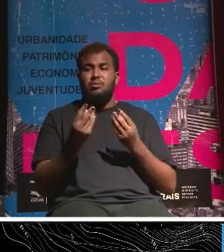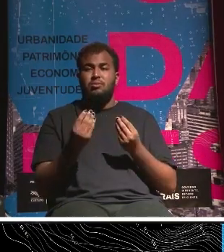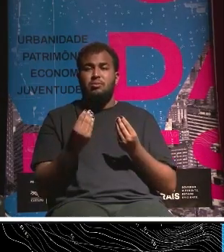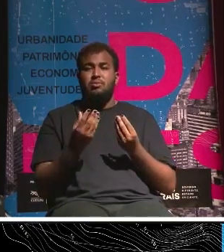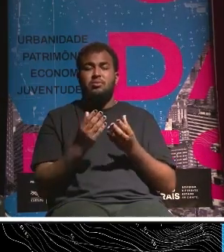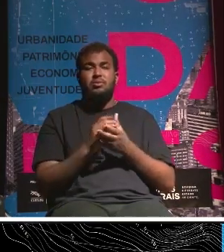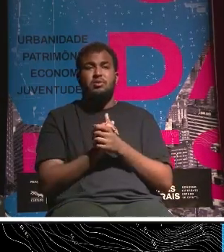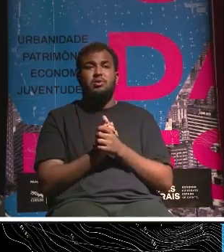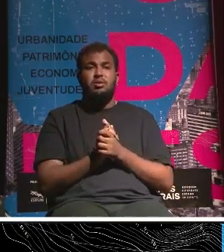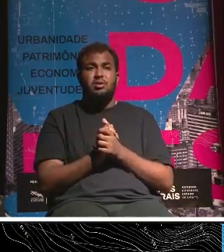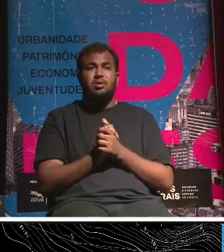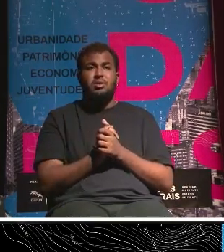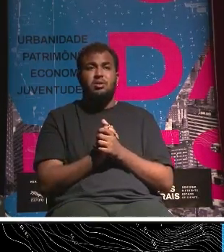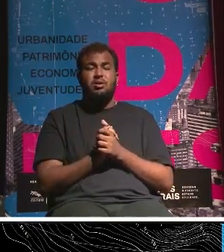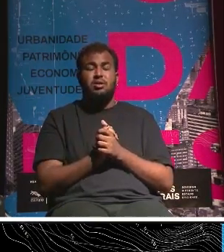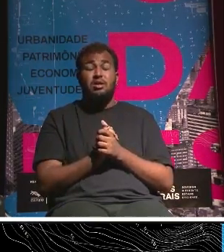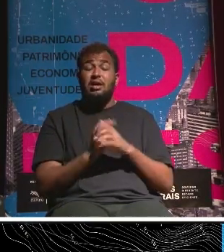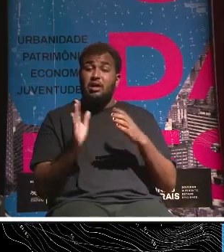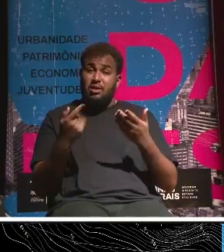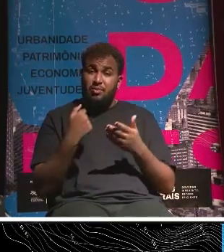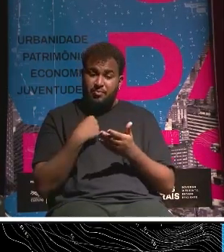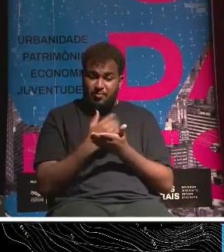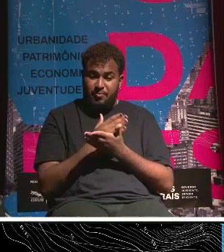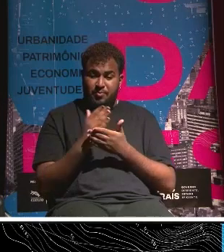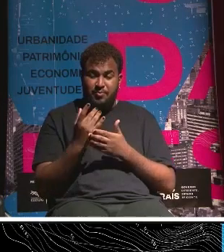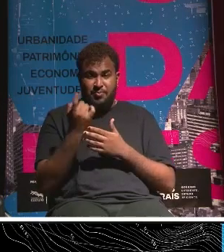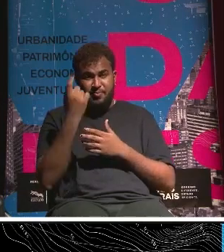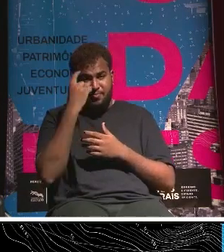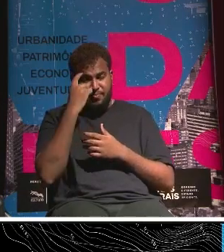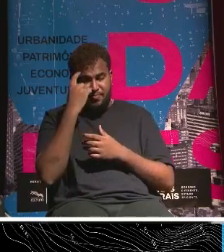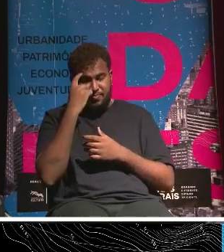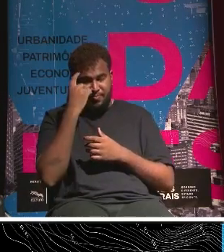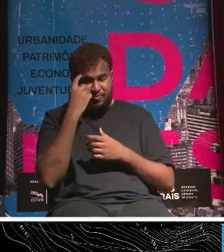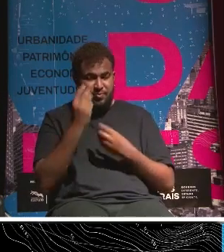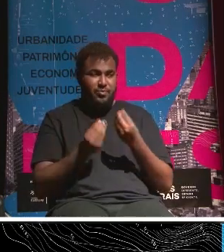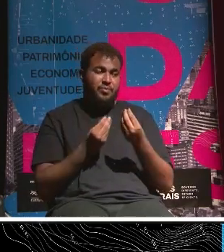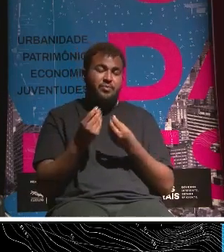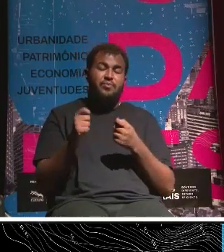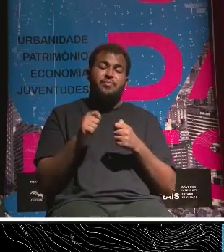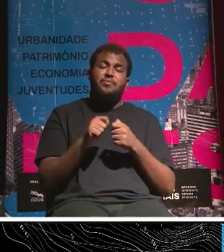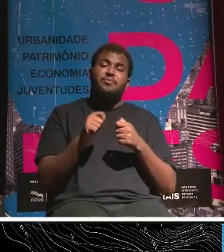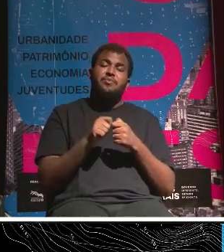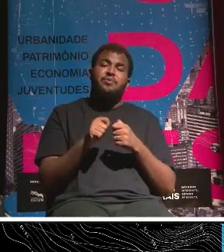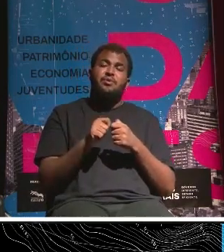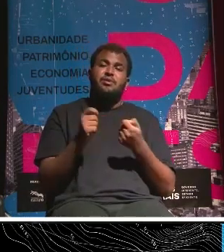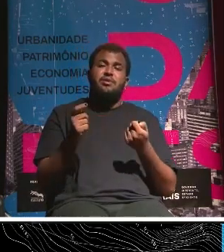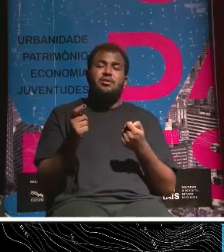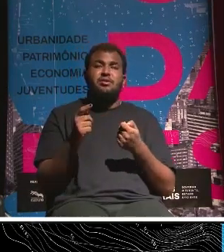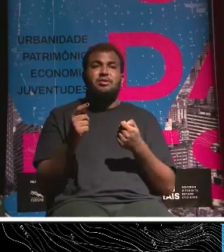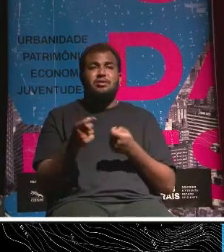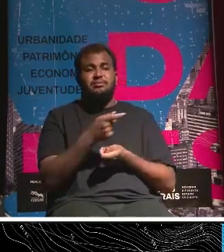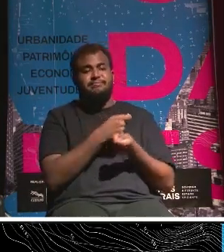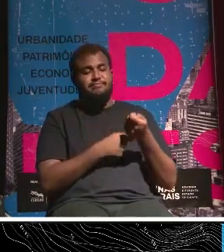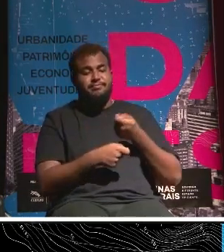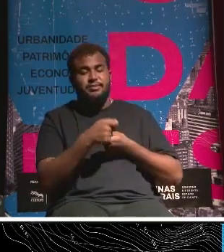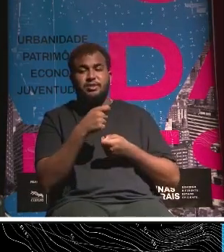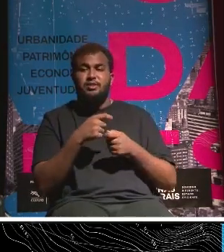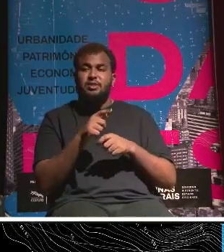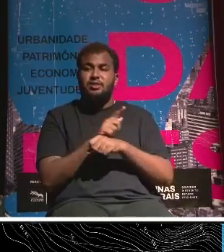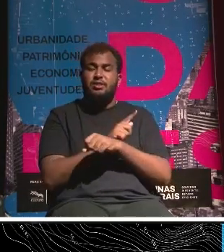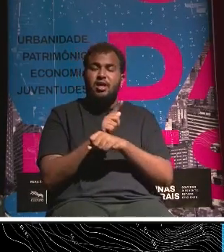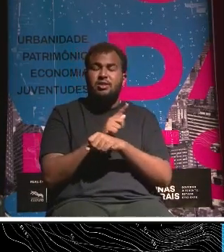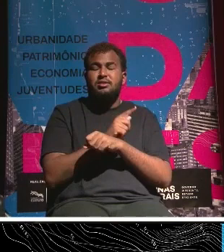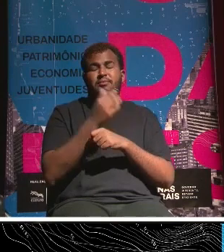Assim. E aí comecei a pensar um pouco como fazer essa gestão que seja entendendo